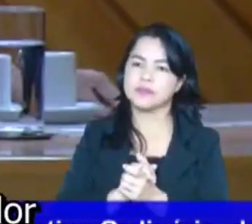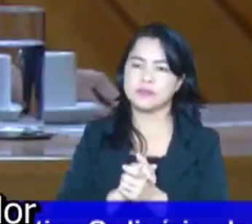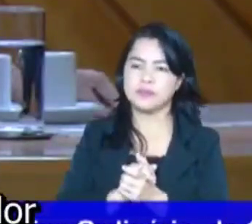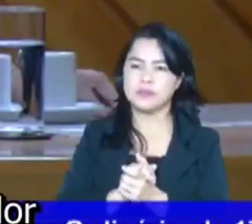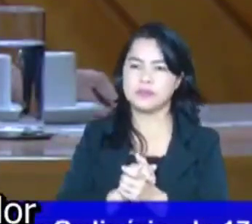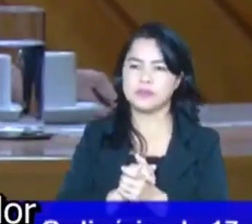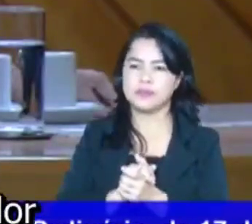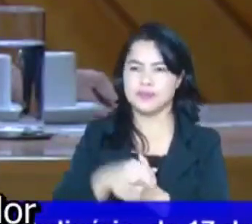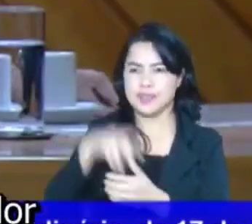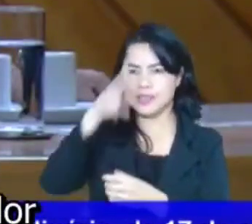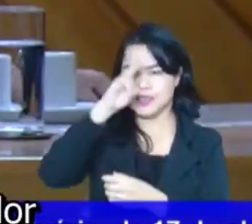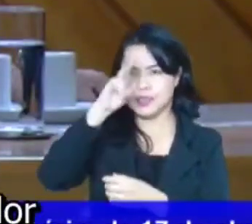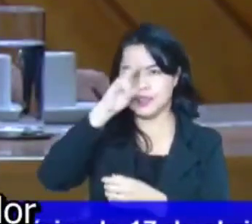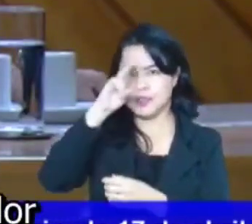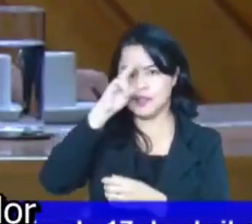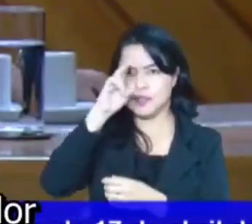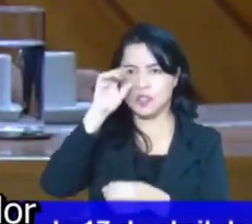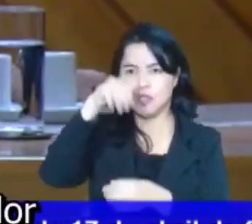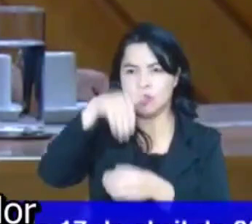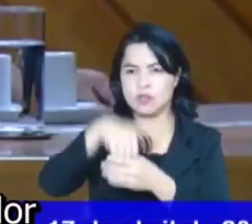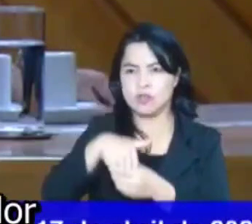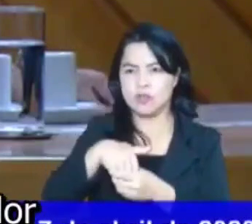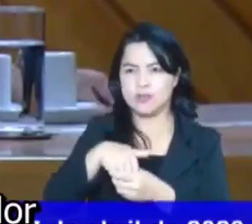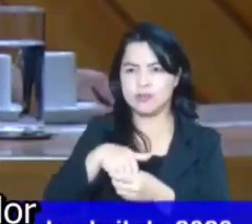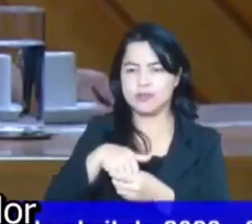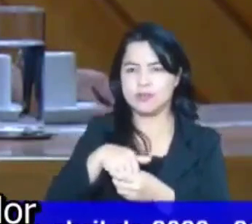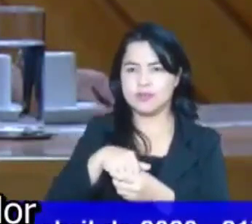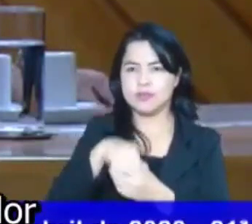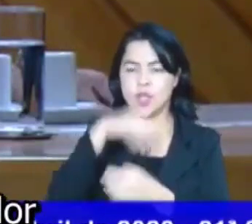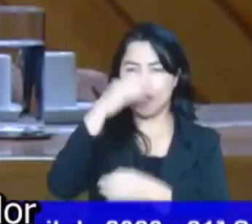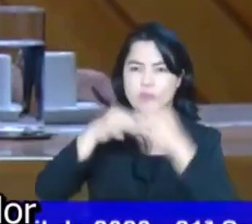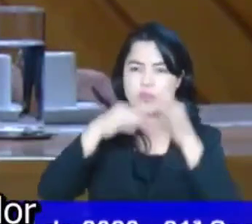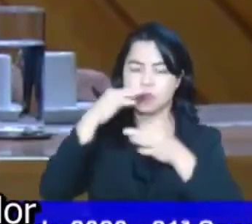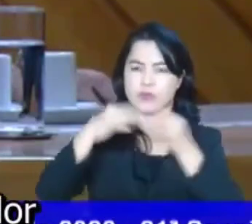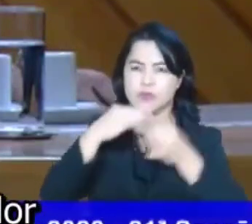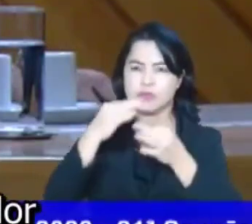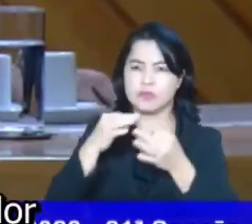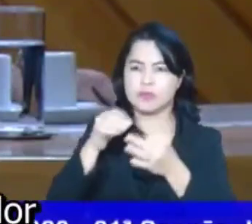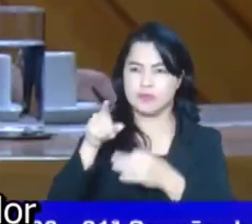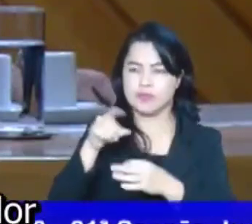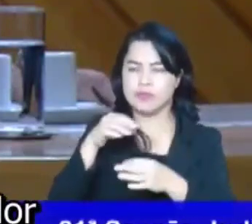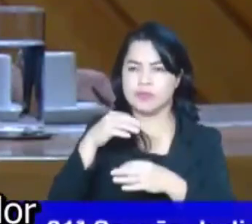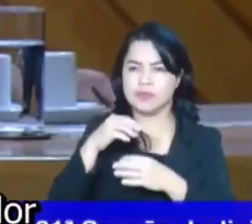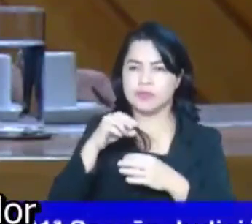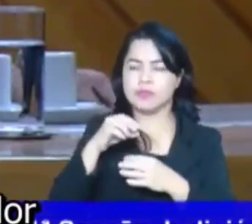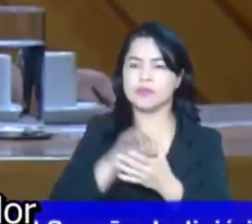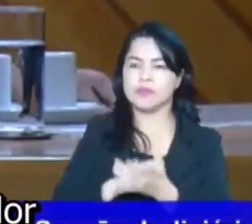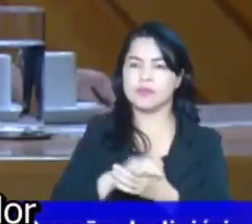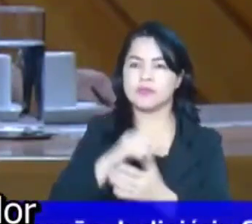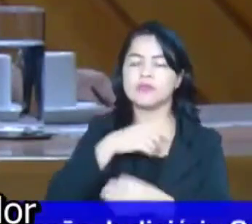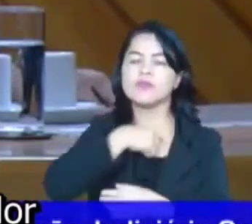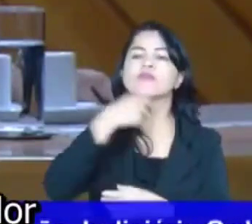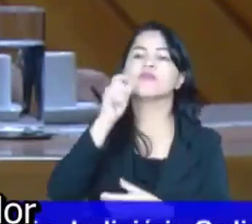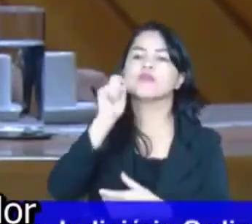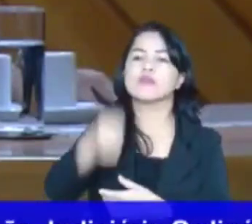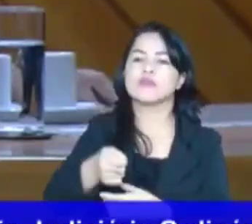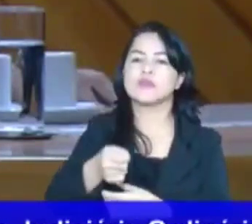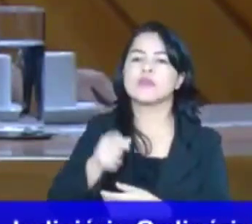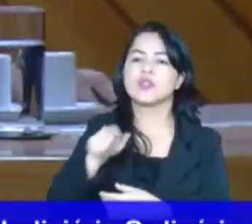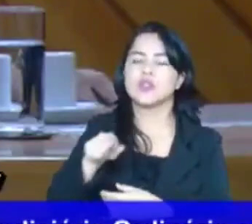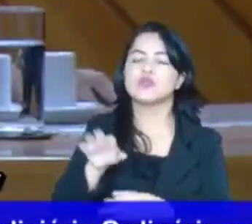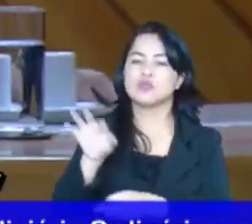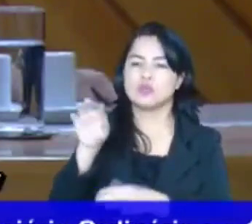E eu lembro que o voto do eminente relator, à época, então, o desembargador Lages, como